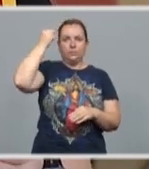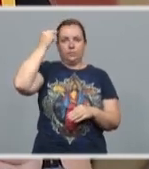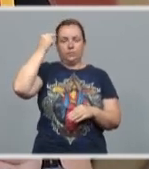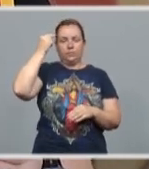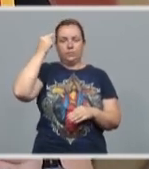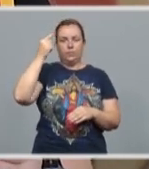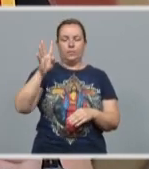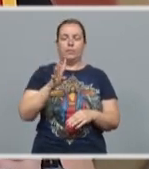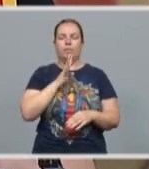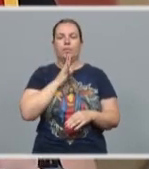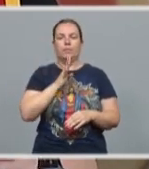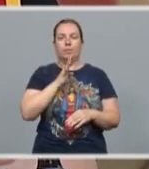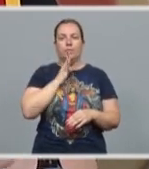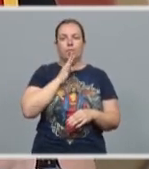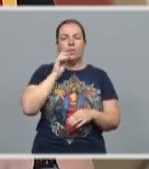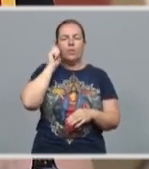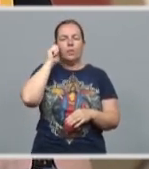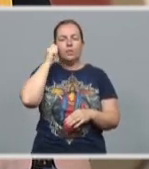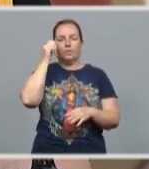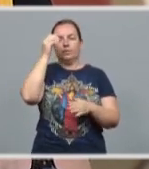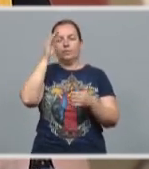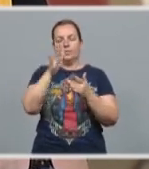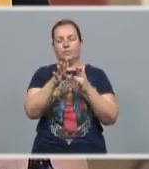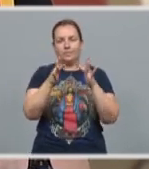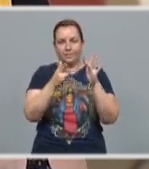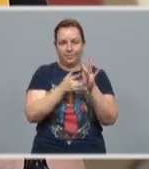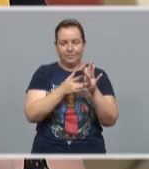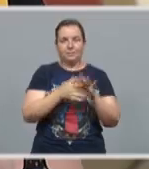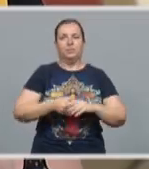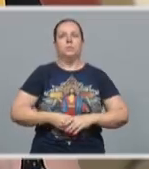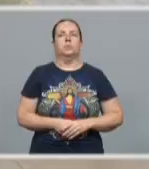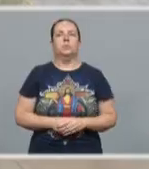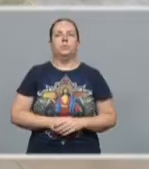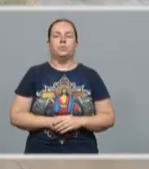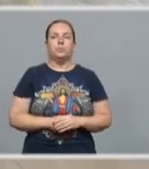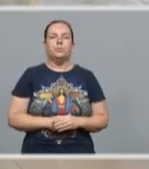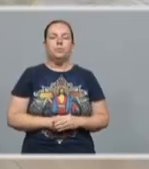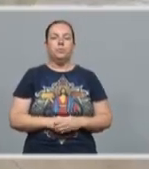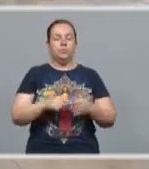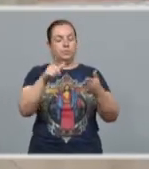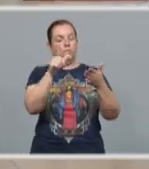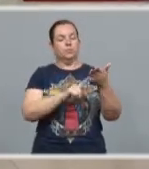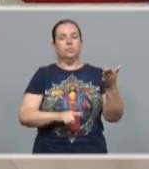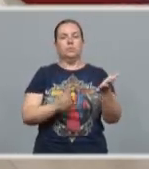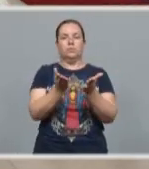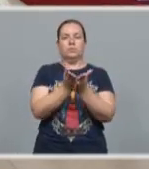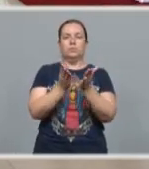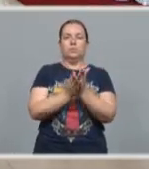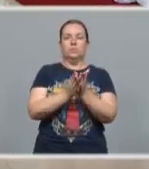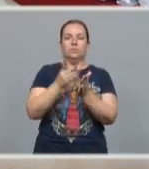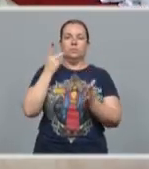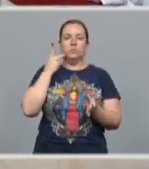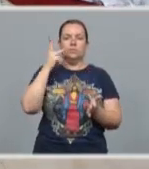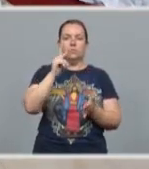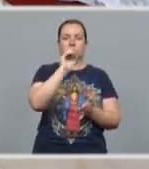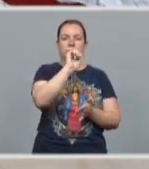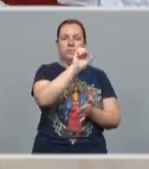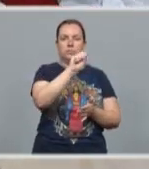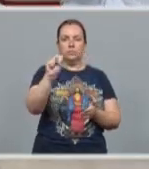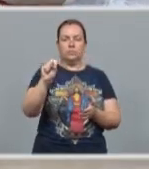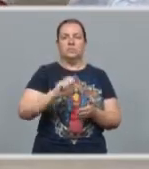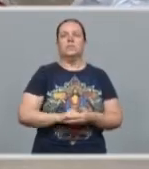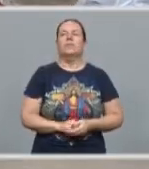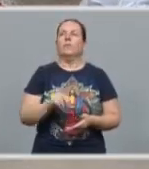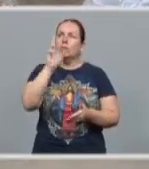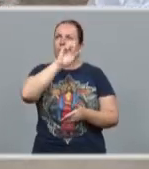ao conhecimento dos mistérios de Cristo. Ouçamos. Leitura do livro do profeta Isaías. O